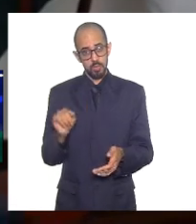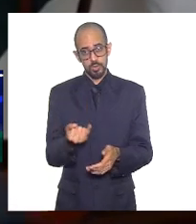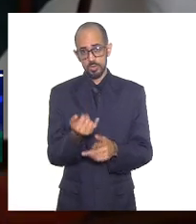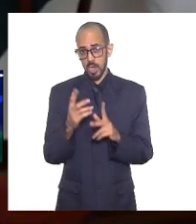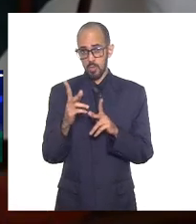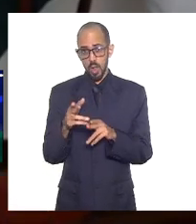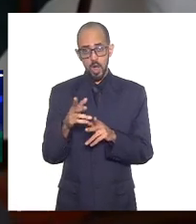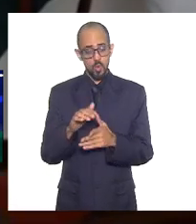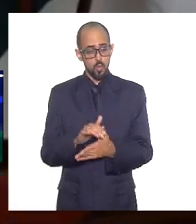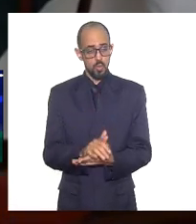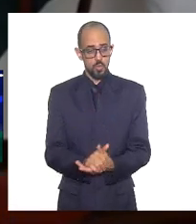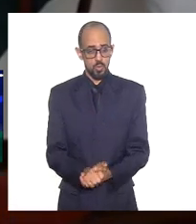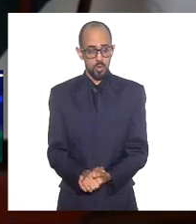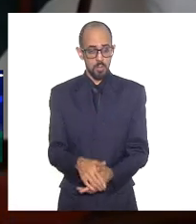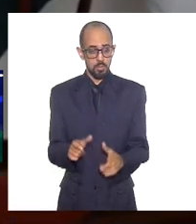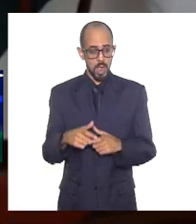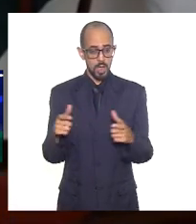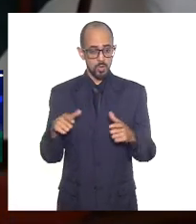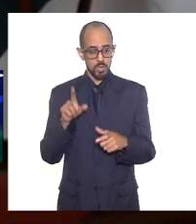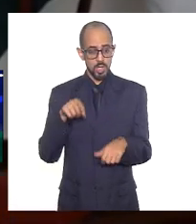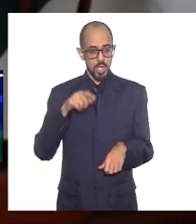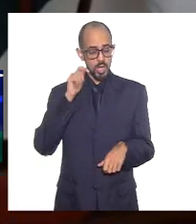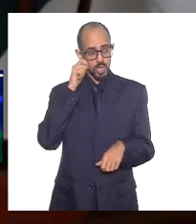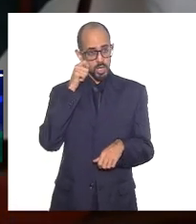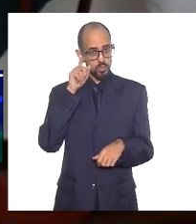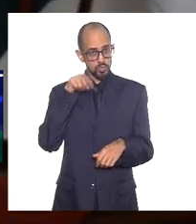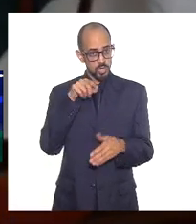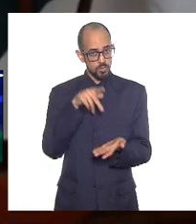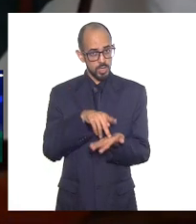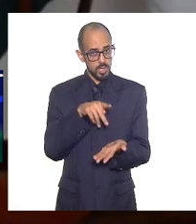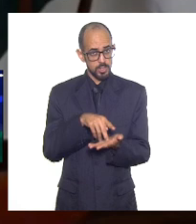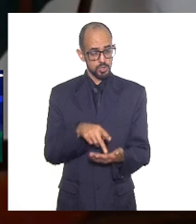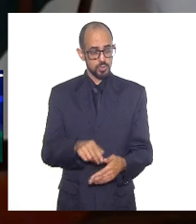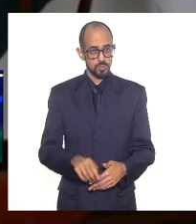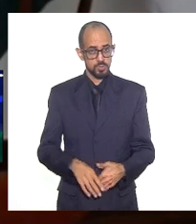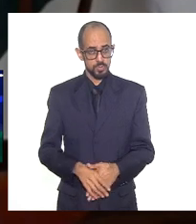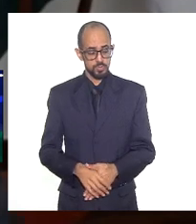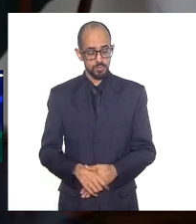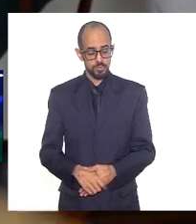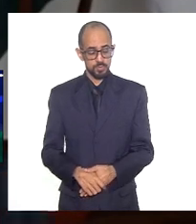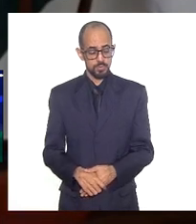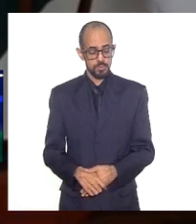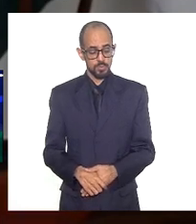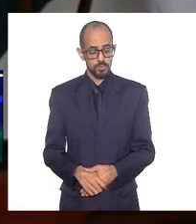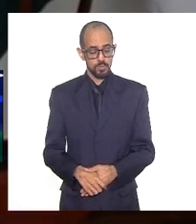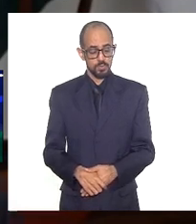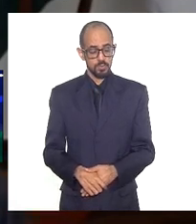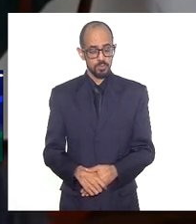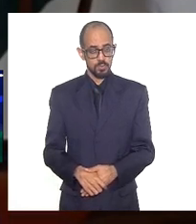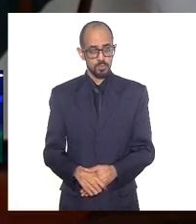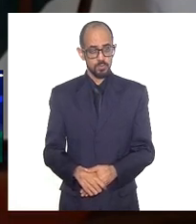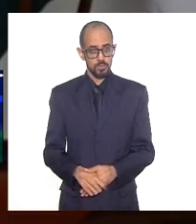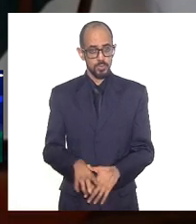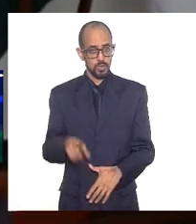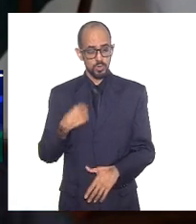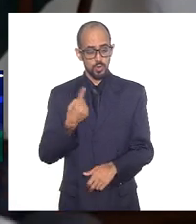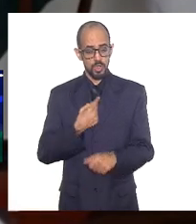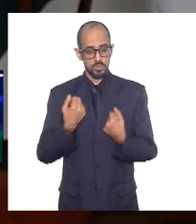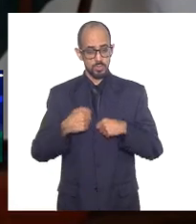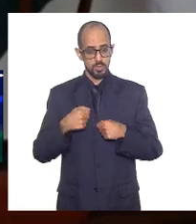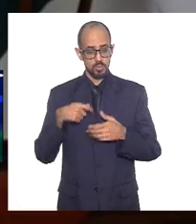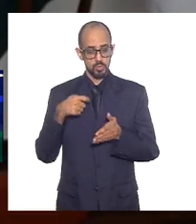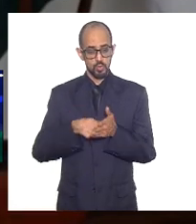a maioria deles são negros aqui no Rio de Janeiro. Isso é um fato. Isso é um fato e nós temos que lutar por isso.